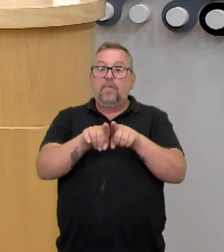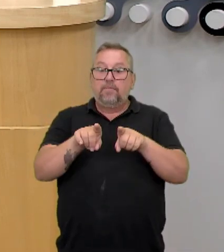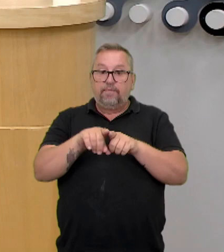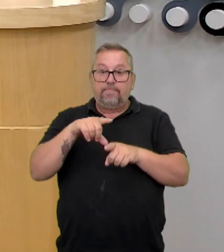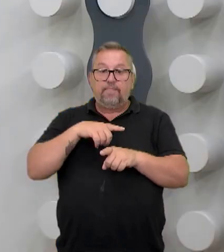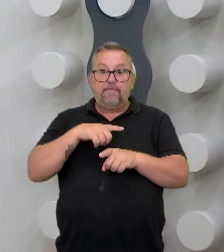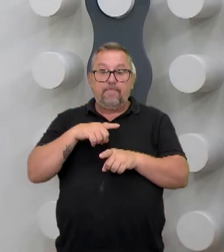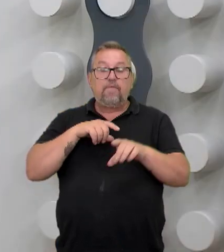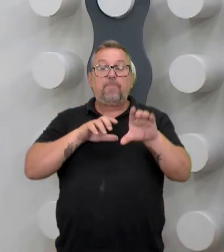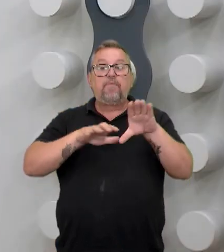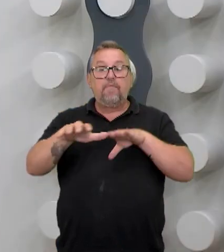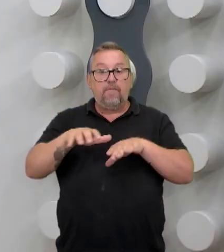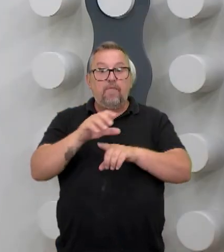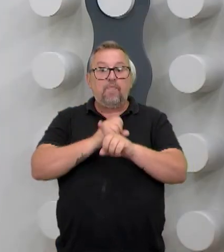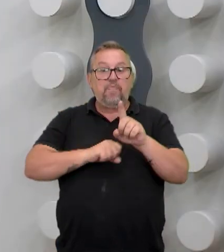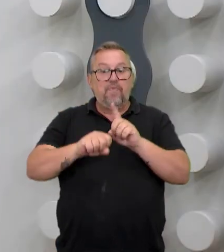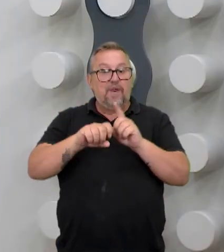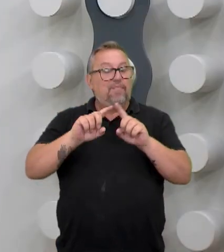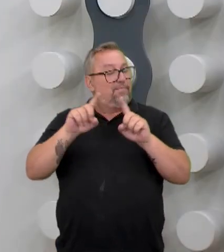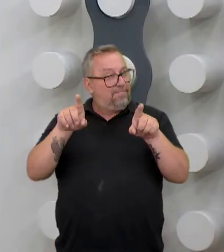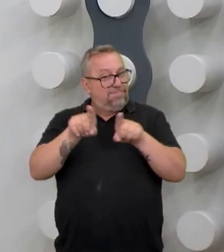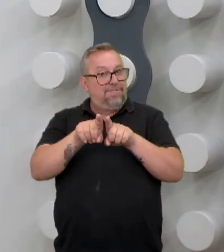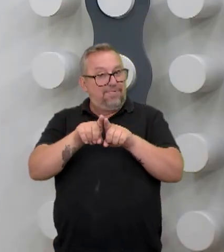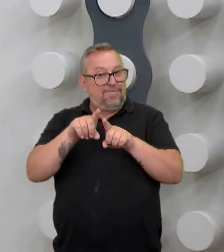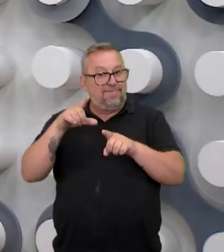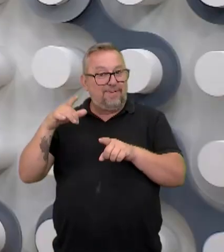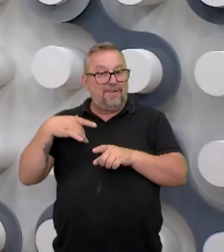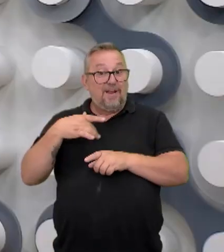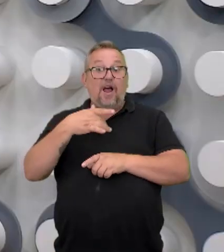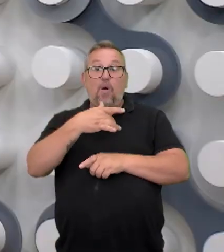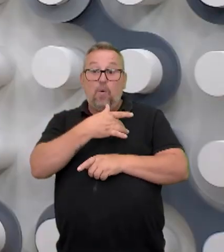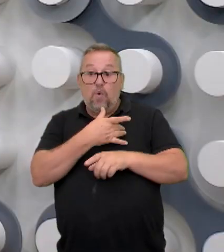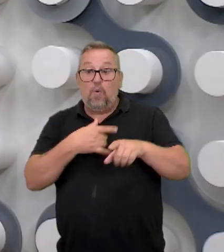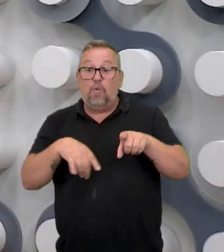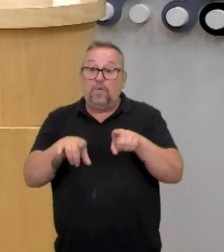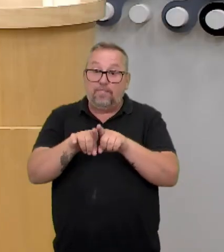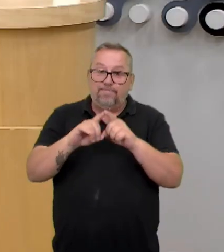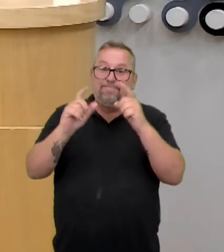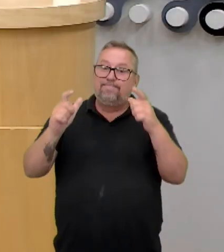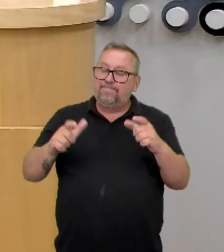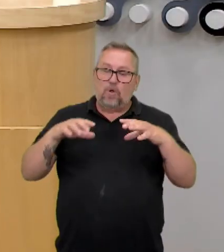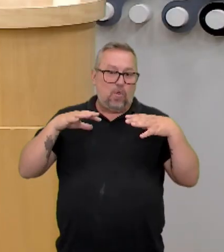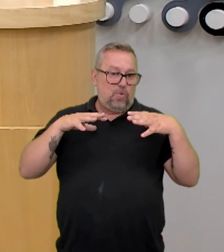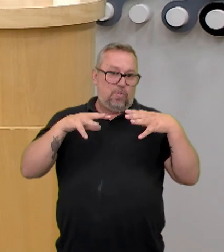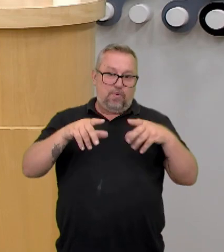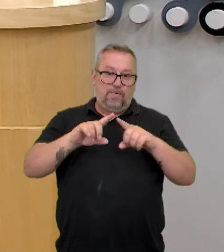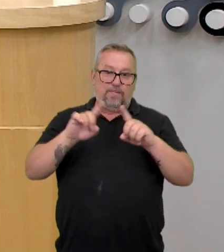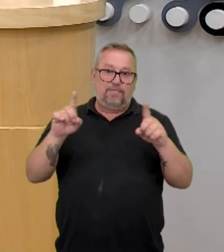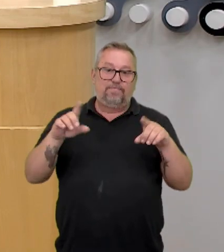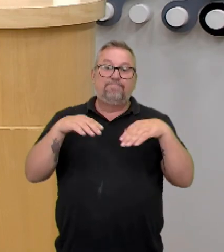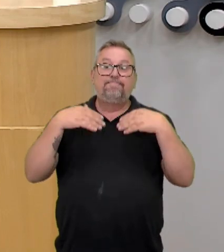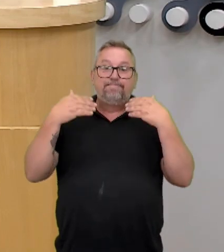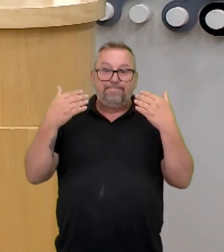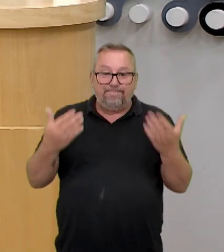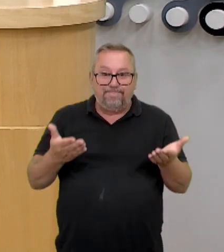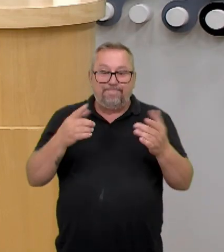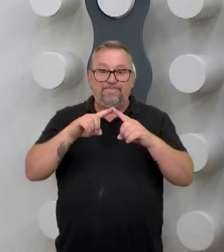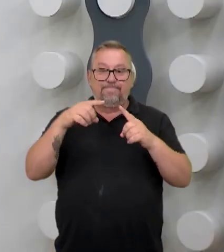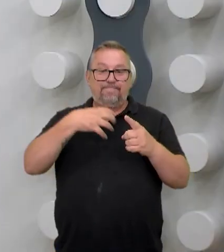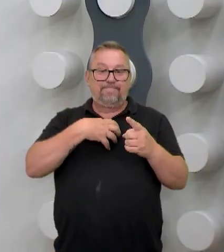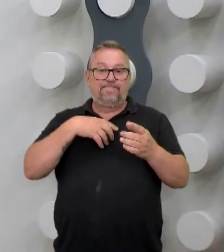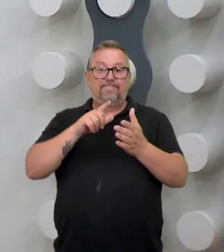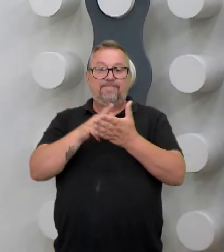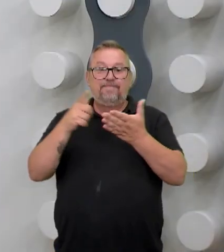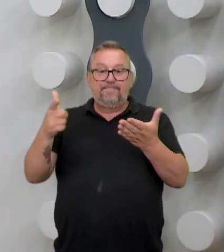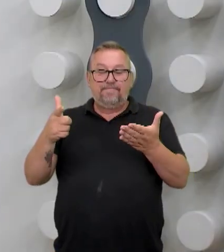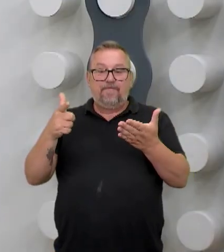existem movimentos sociais mais diversos também. Então, assim, saúde, meio ambiente. Saúde, meio ambiente, tudo. Então, esse tipo de jornal, ele vai dar